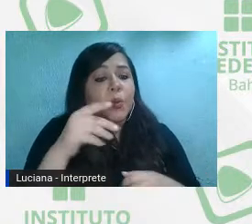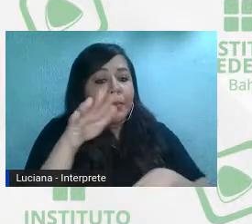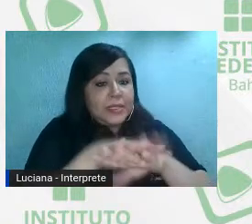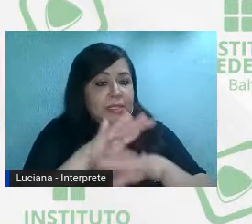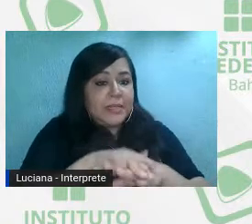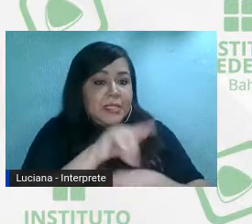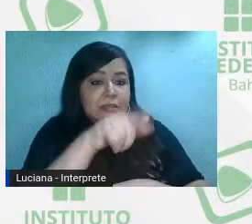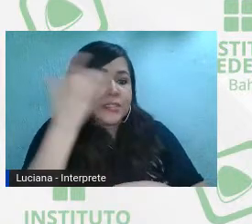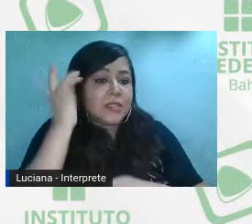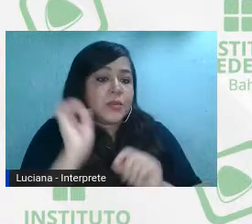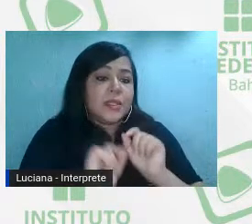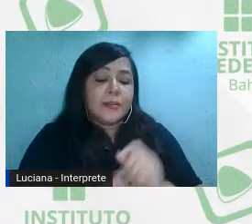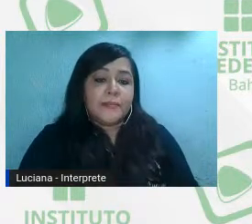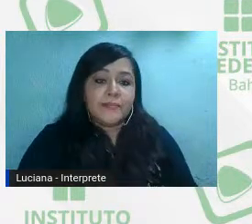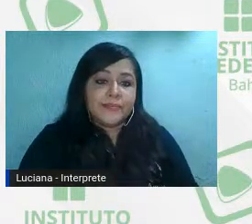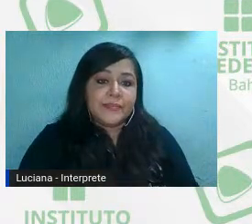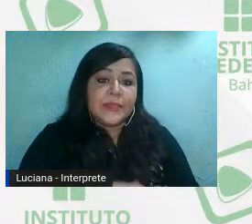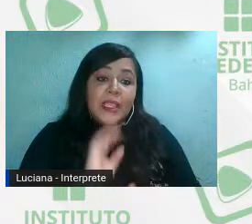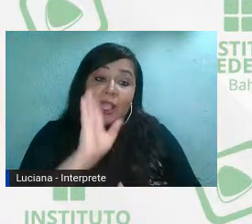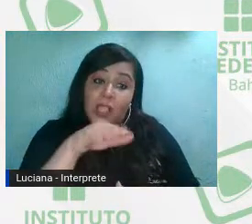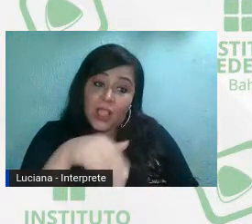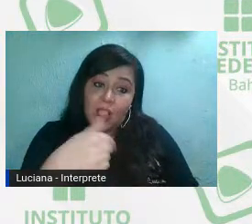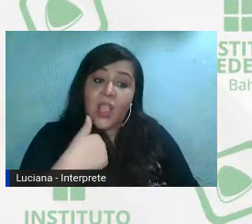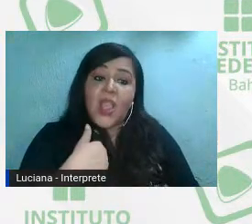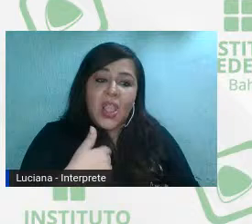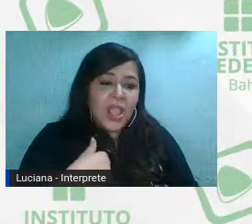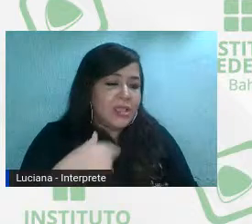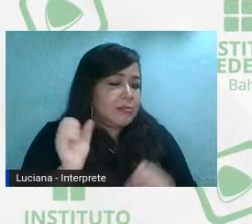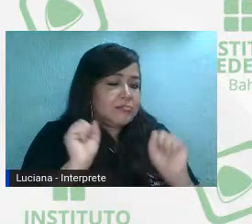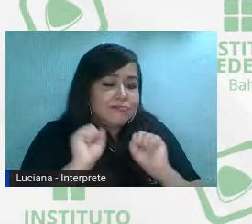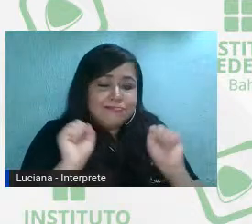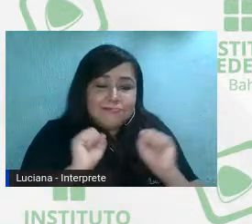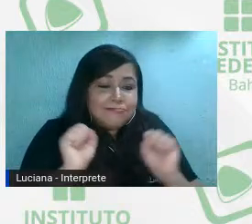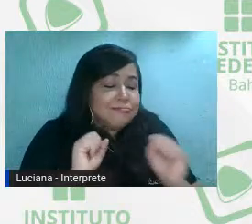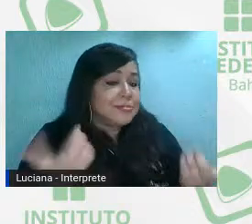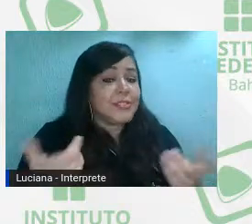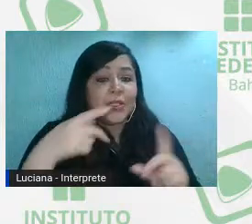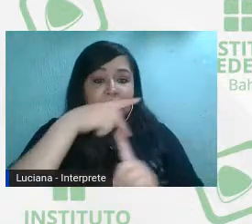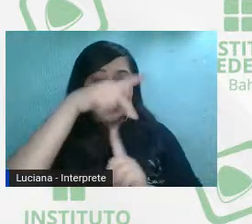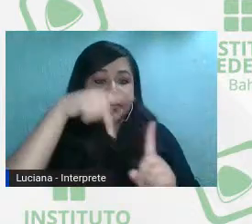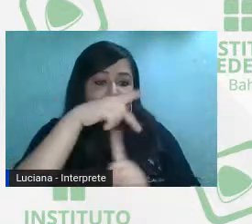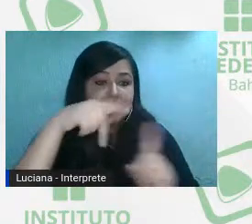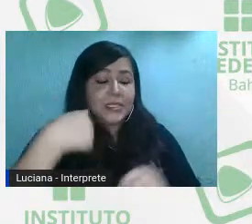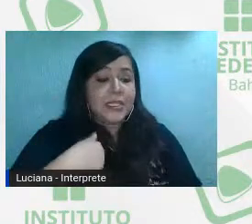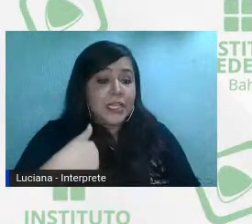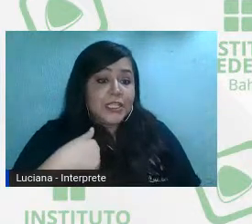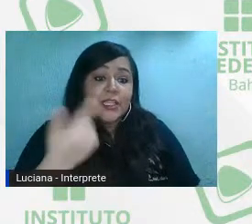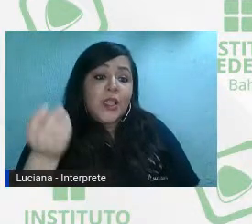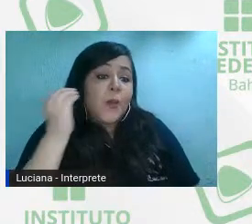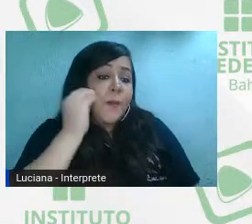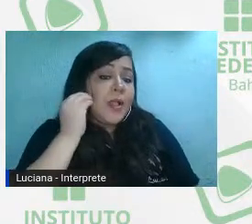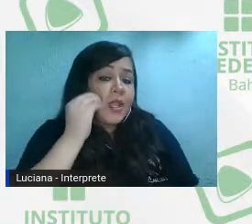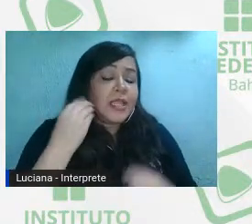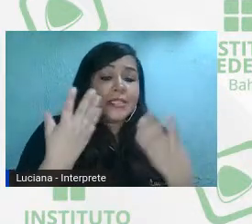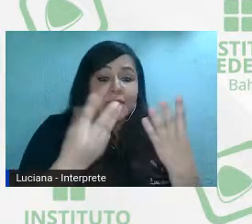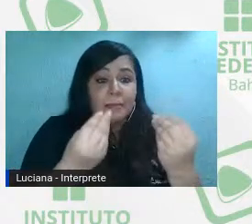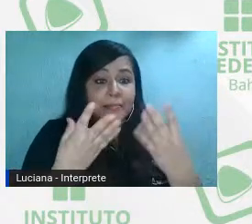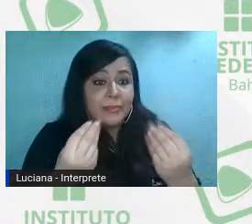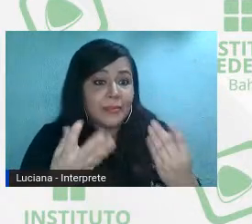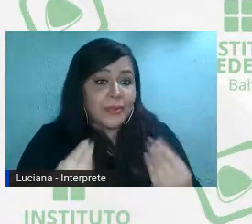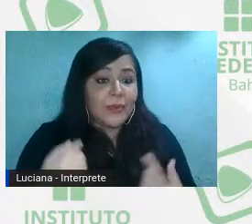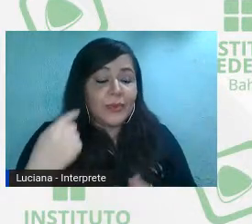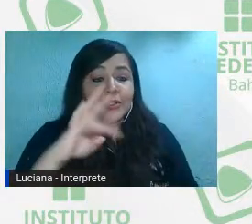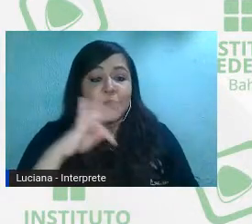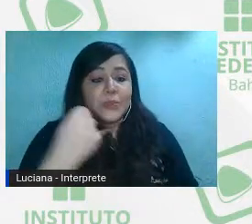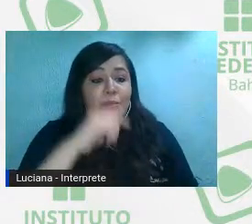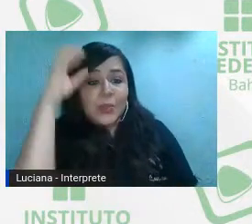Nete, eu estou adorando muito o PIBID, está me proporcionando experiências divinas. Eu tenho certeza que tudo que eu estou aprendendo aqui eu